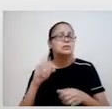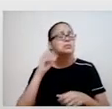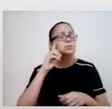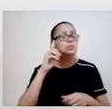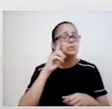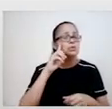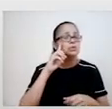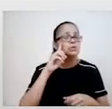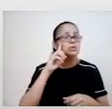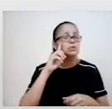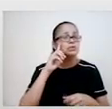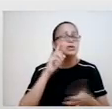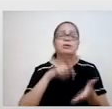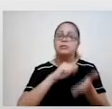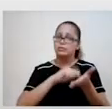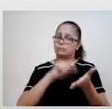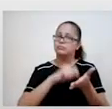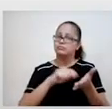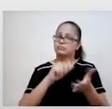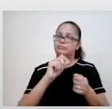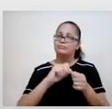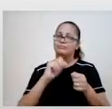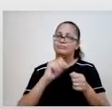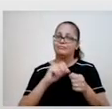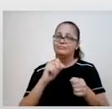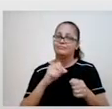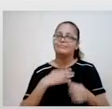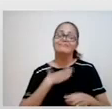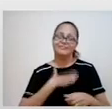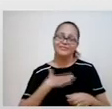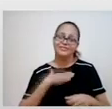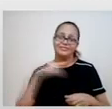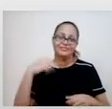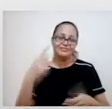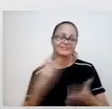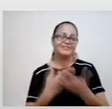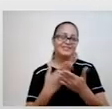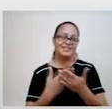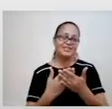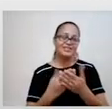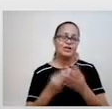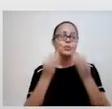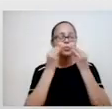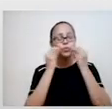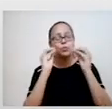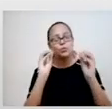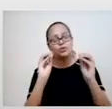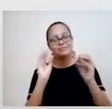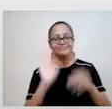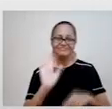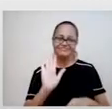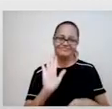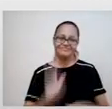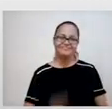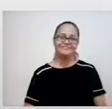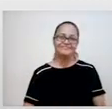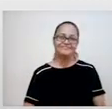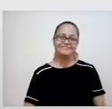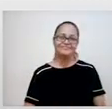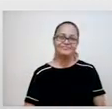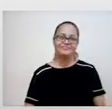mesmo produções de texto, tá? Espero que tenham gostado e a gente se vê numa próxima aula. Beijinho, tchau, tchau, até mais!